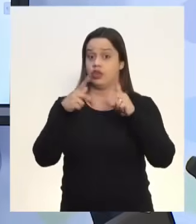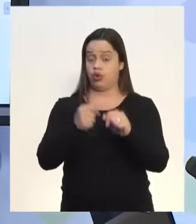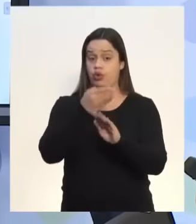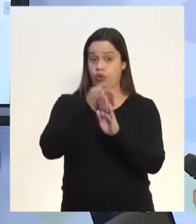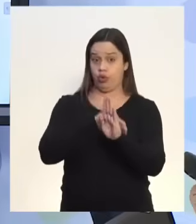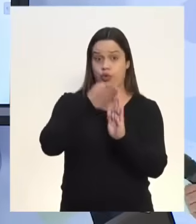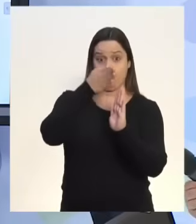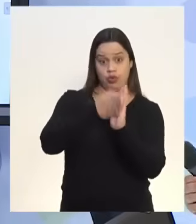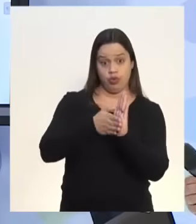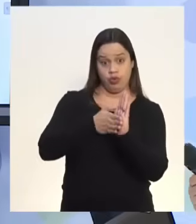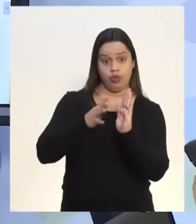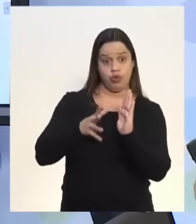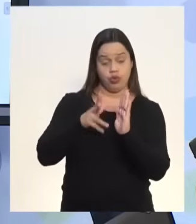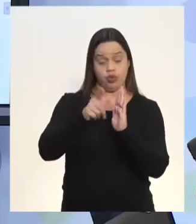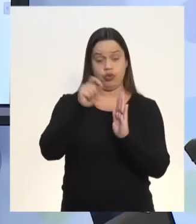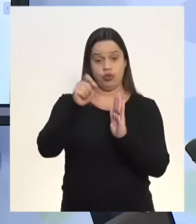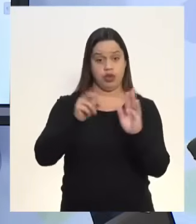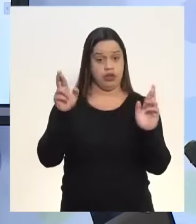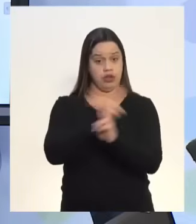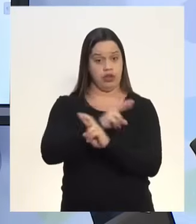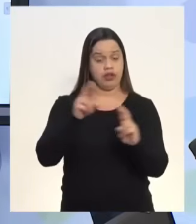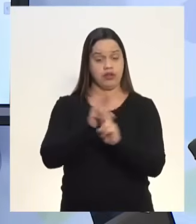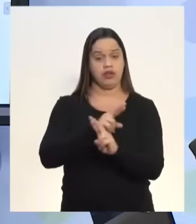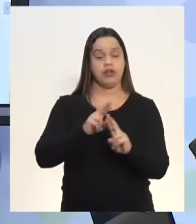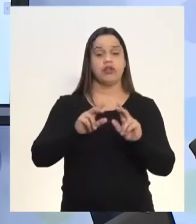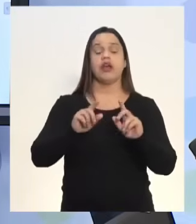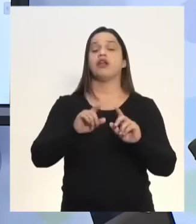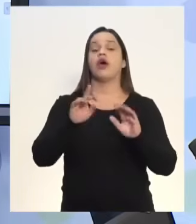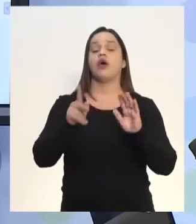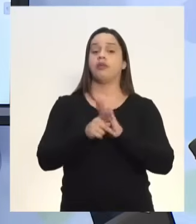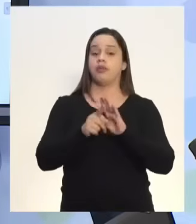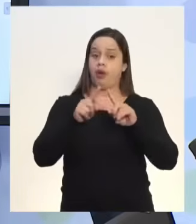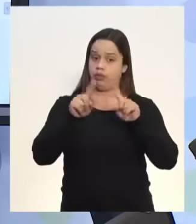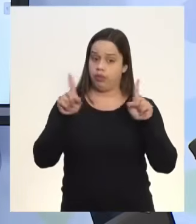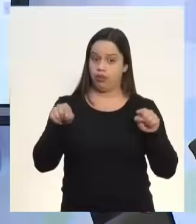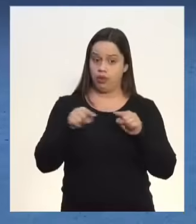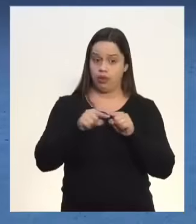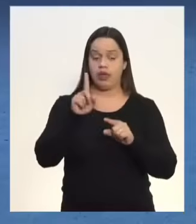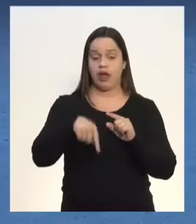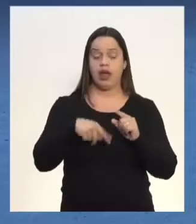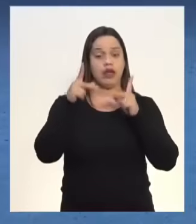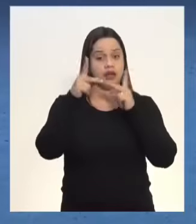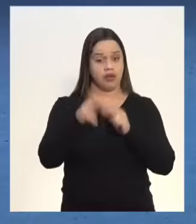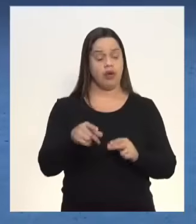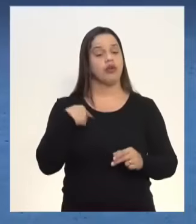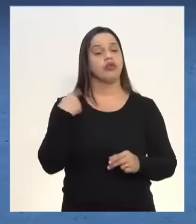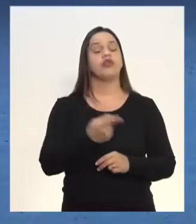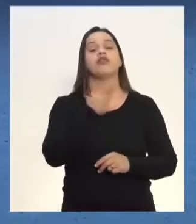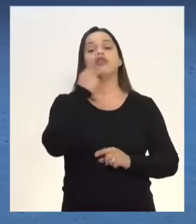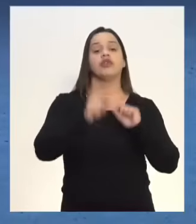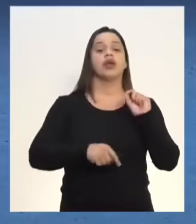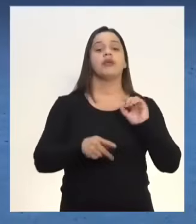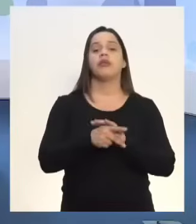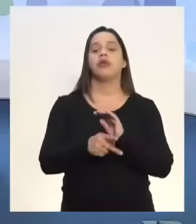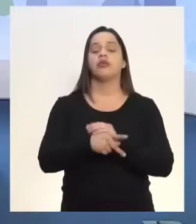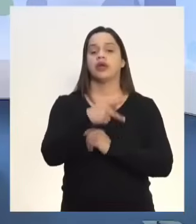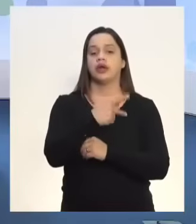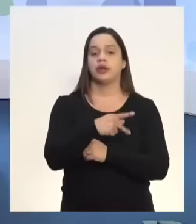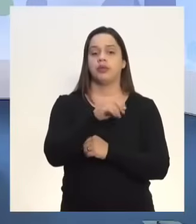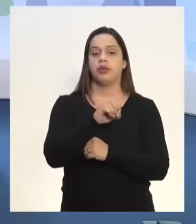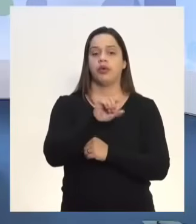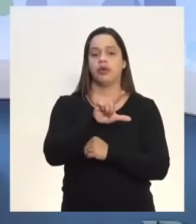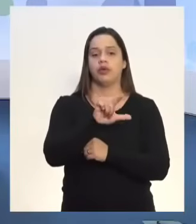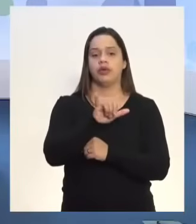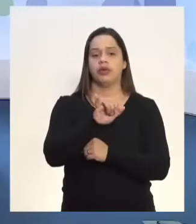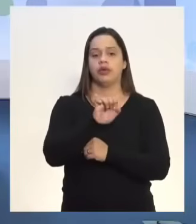né, a ideia de relacionar de quadrado são iguais. Isso nós chamamos de poliedros de Platão. Vou pedir